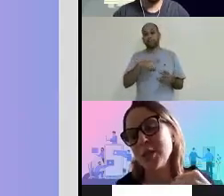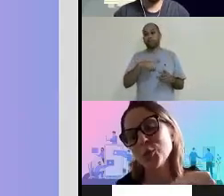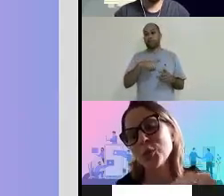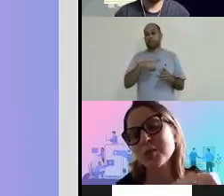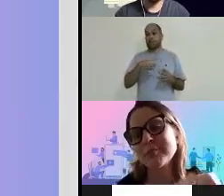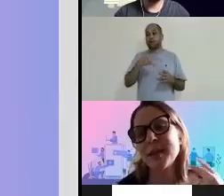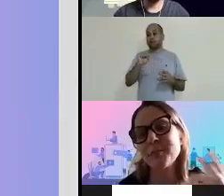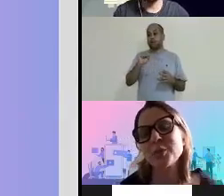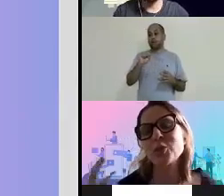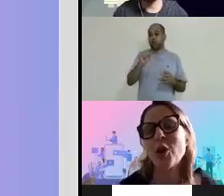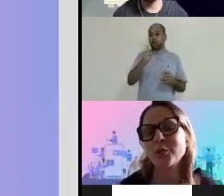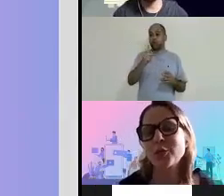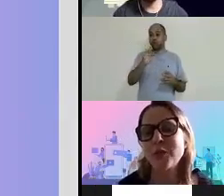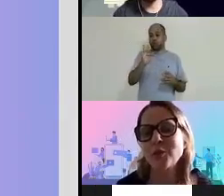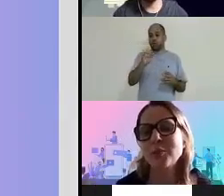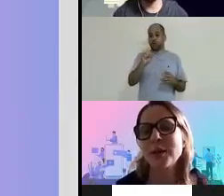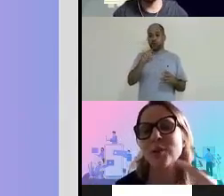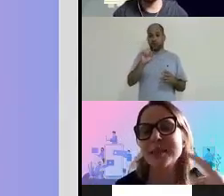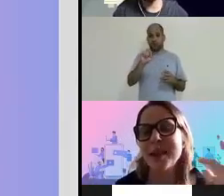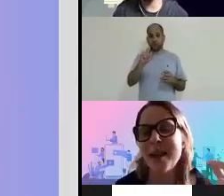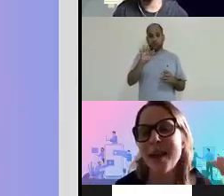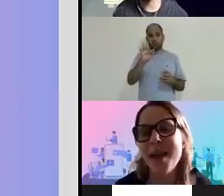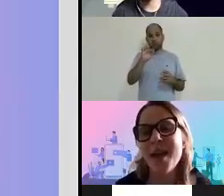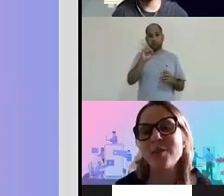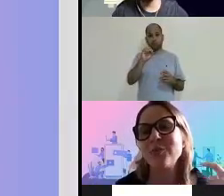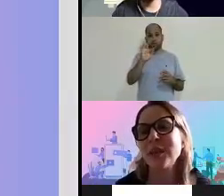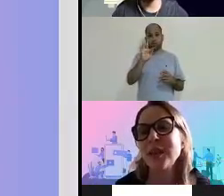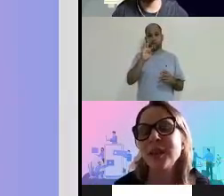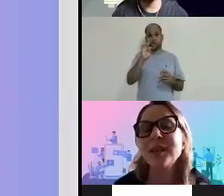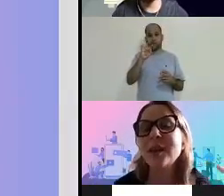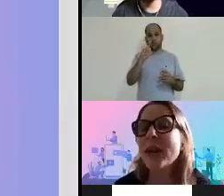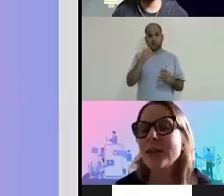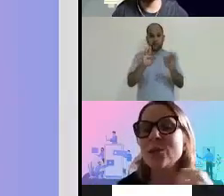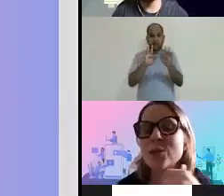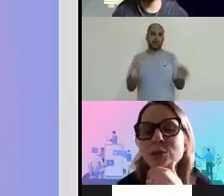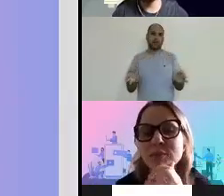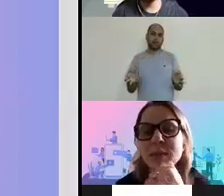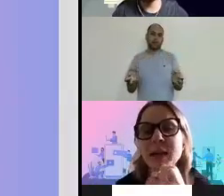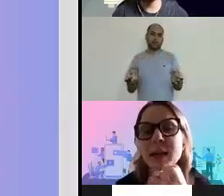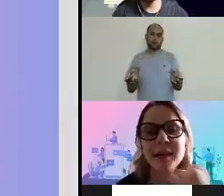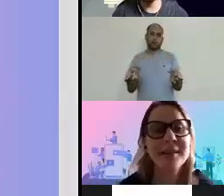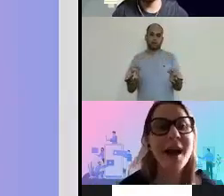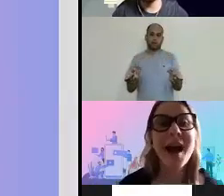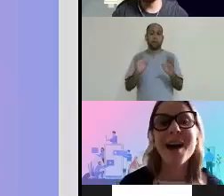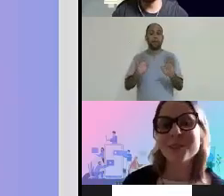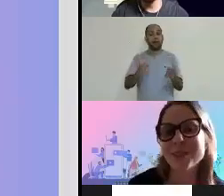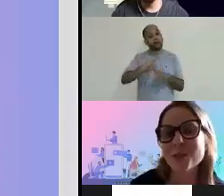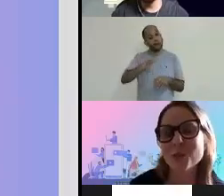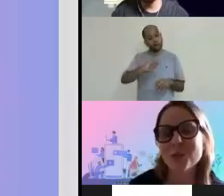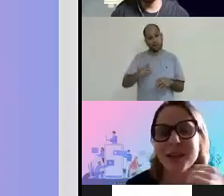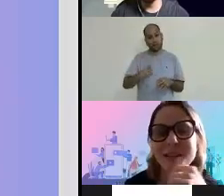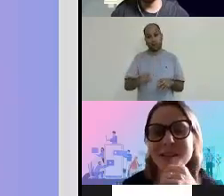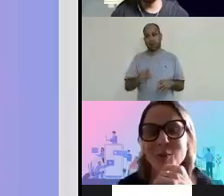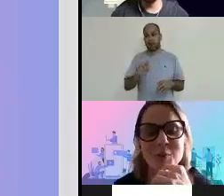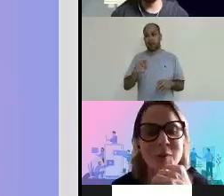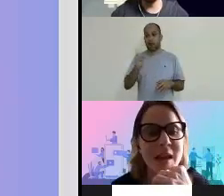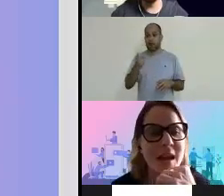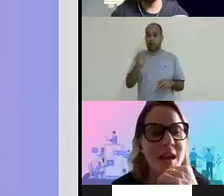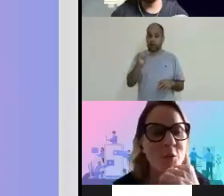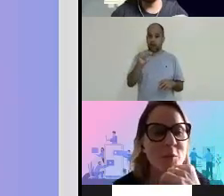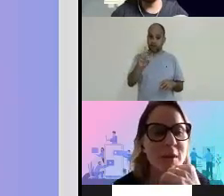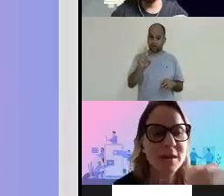soft skills, né, porque soft vem de uma coisa leve, e não é isso, né, e hard skills, né, que